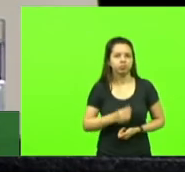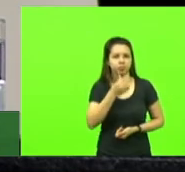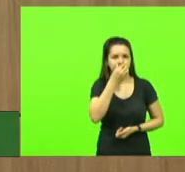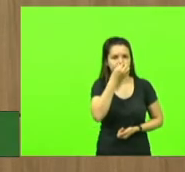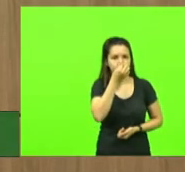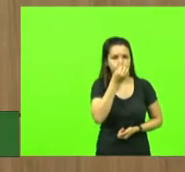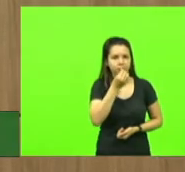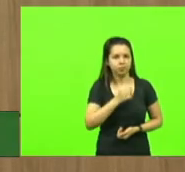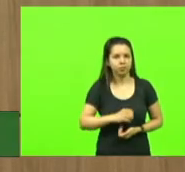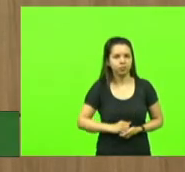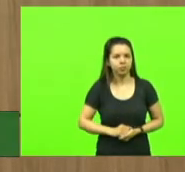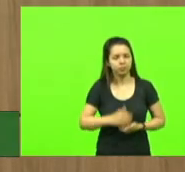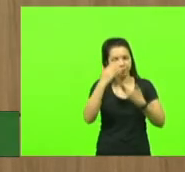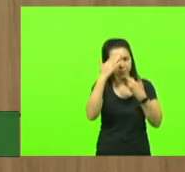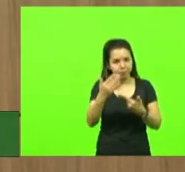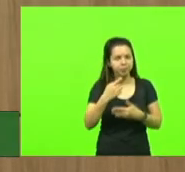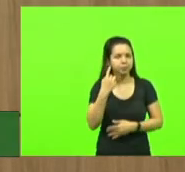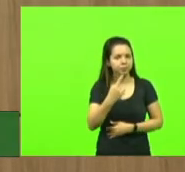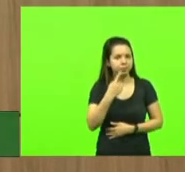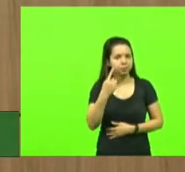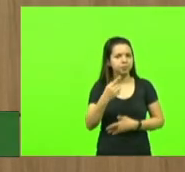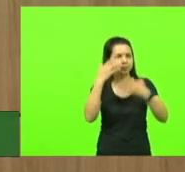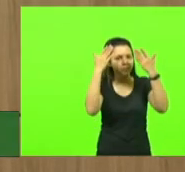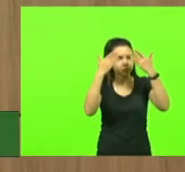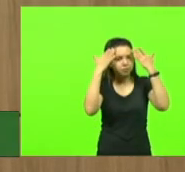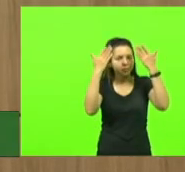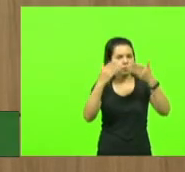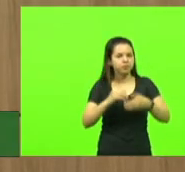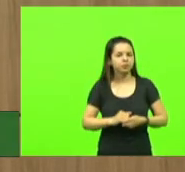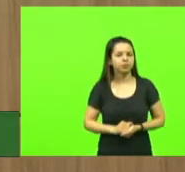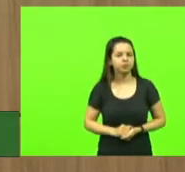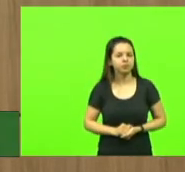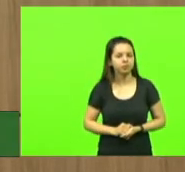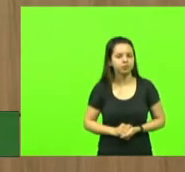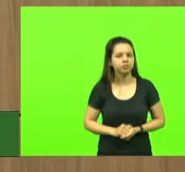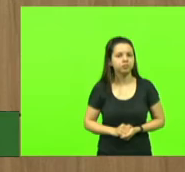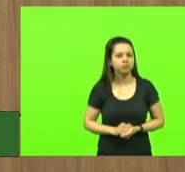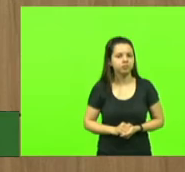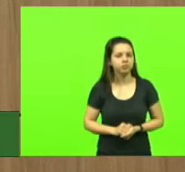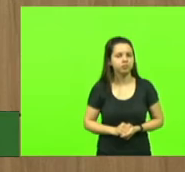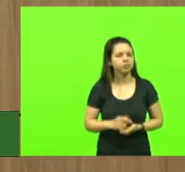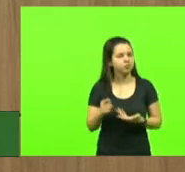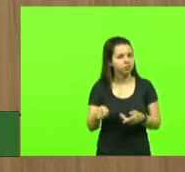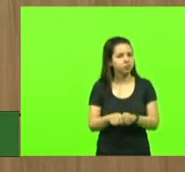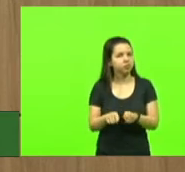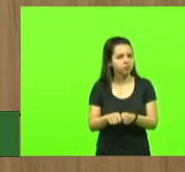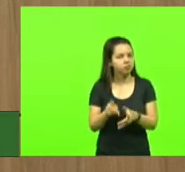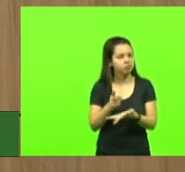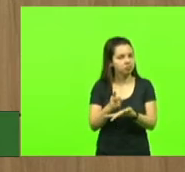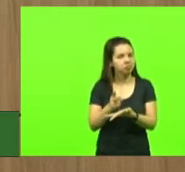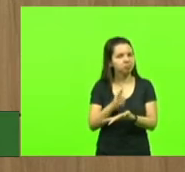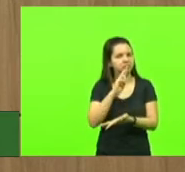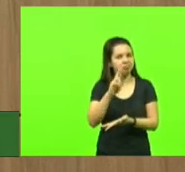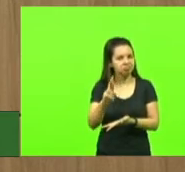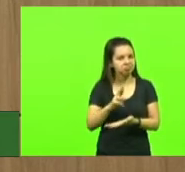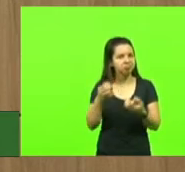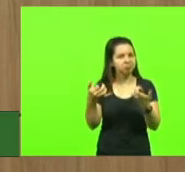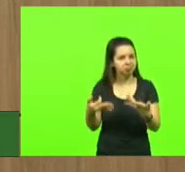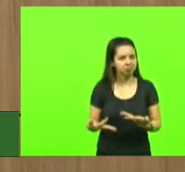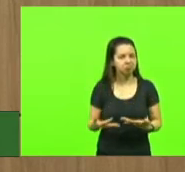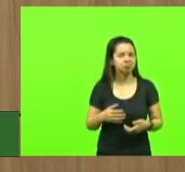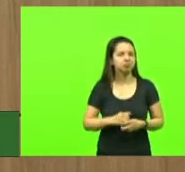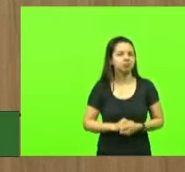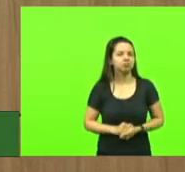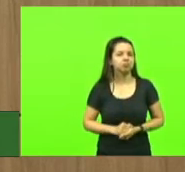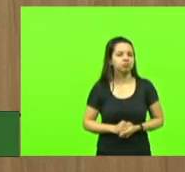Obrigado, deputado José Hamilton Schaefer, sempre muito solista, né? O que só me chama a atenção